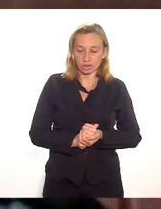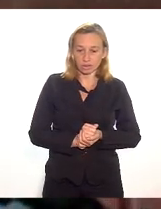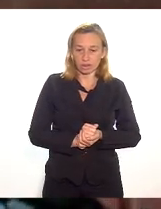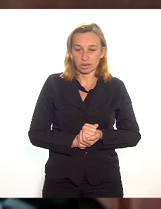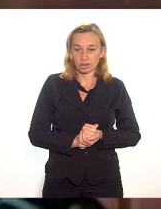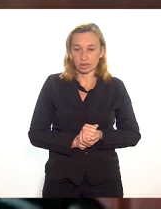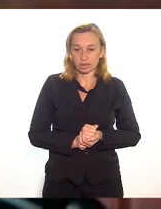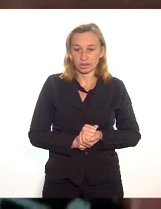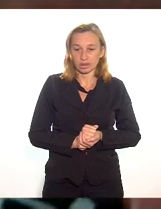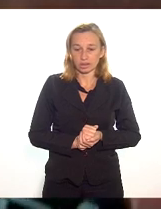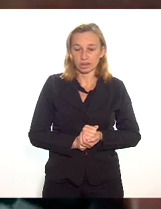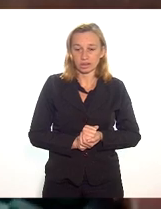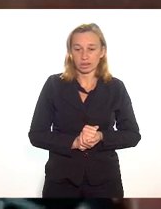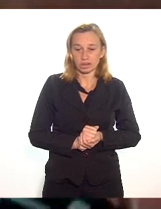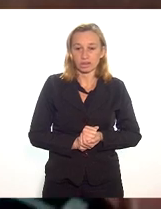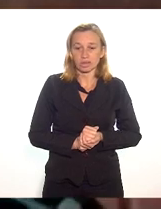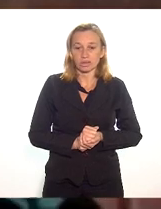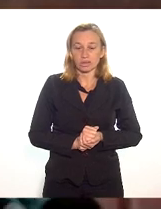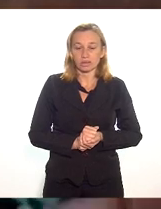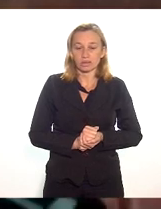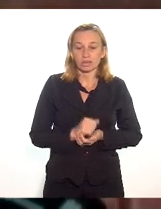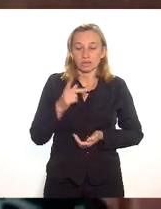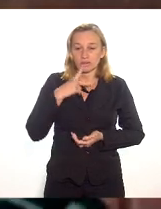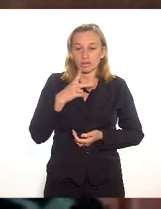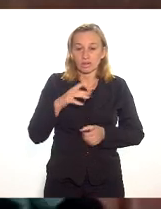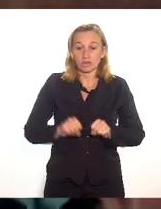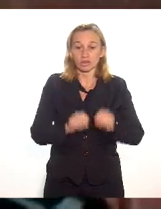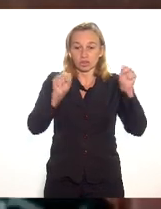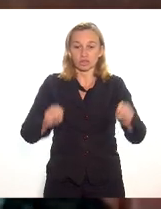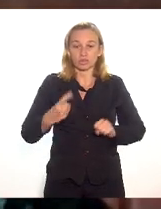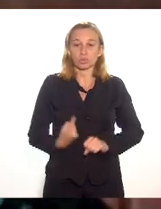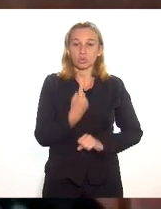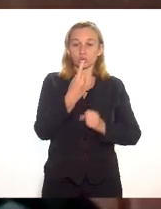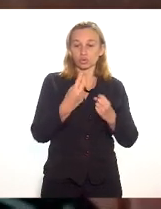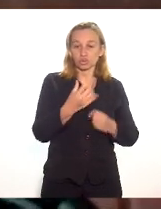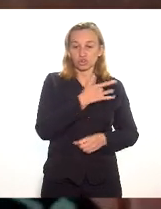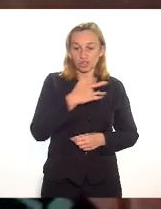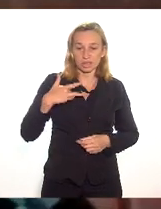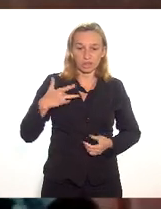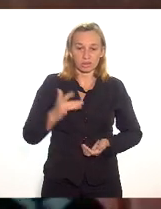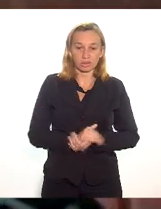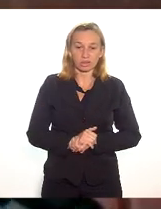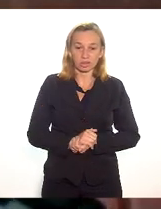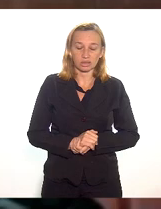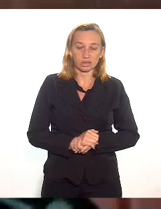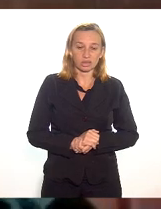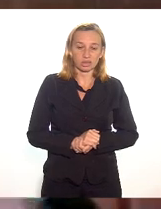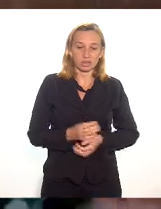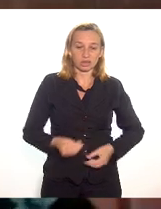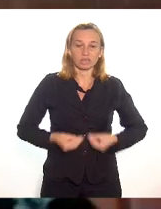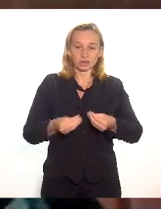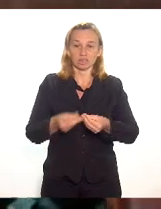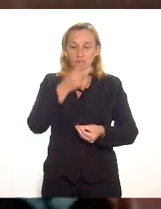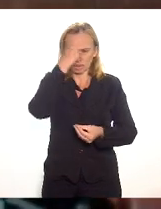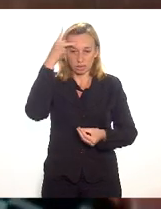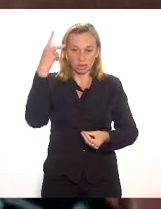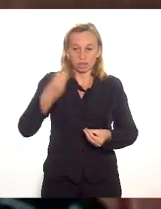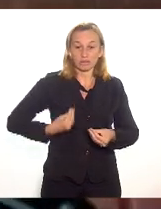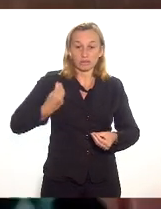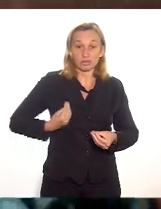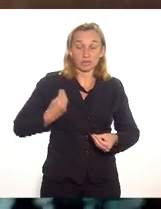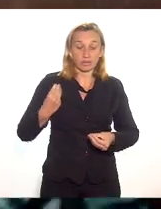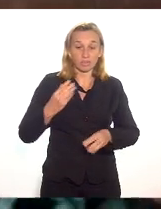descaradamente diz que o Sistema Único de Saúde está garantindo que as pessoas vivam